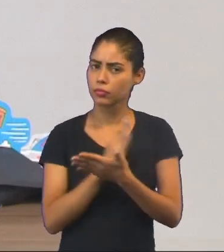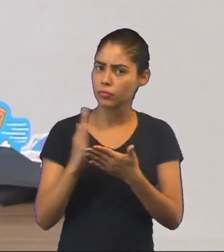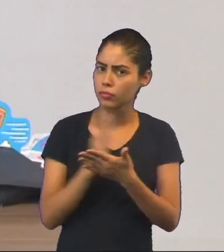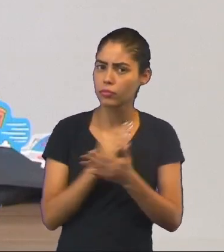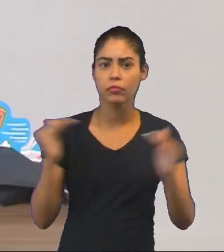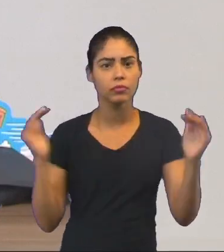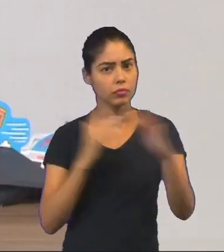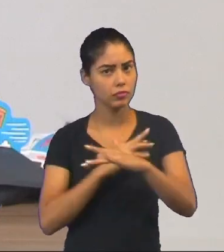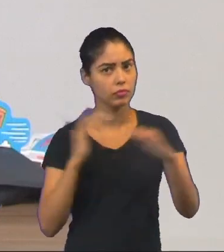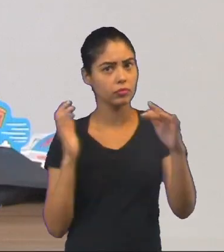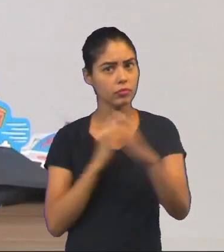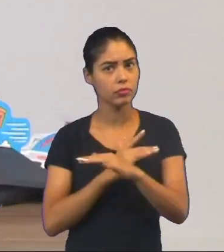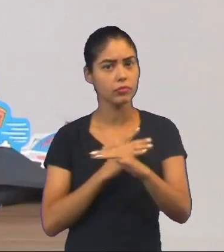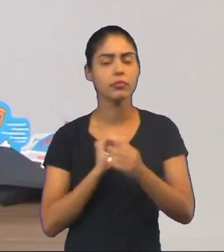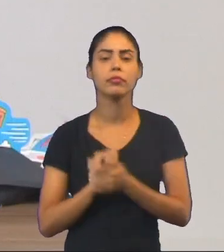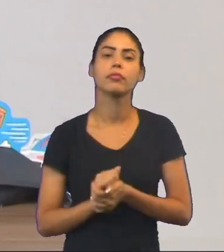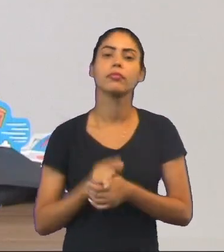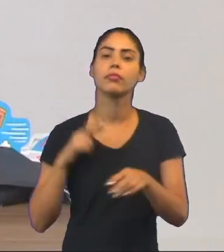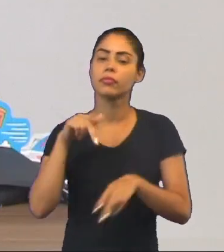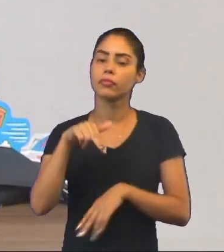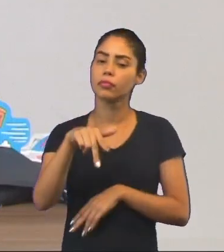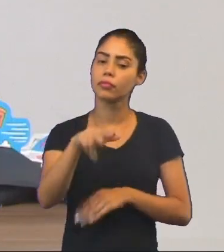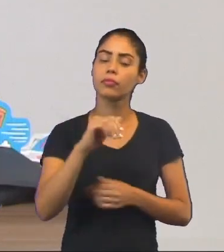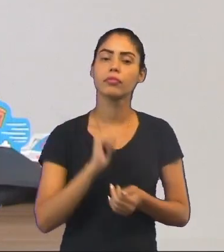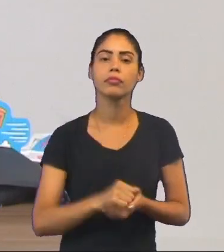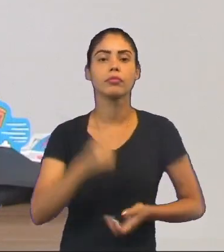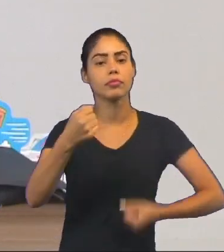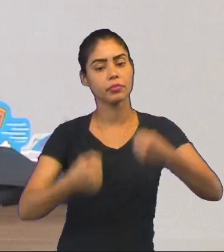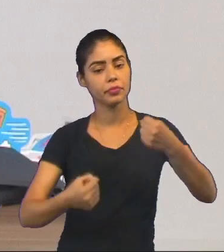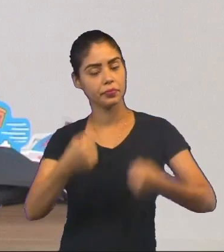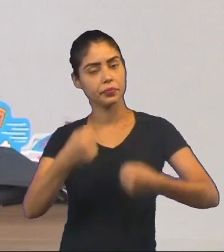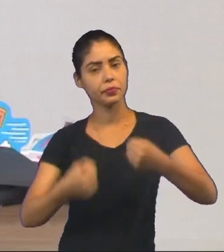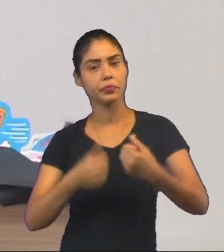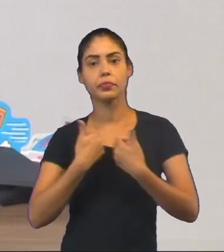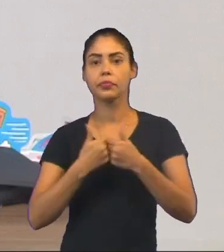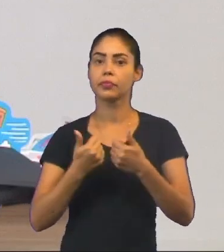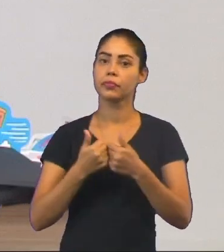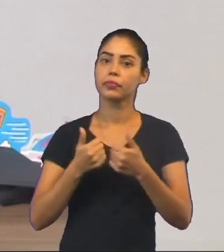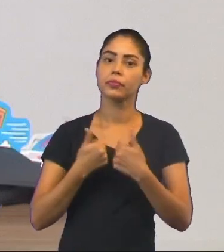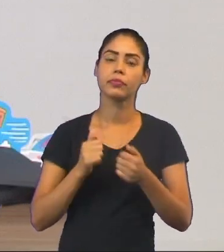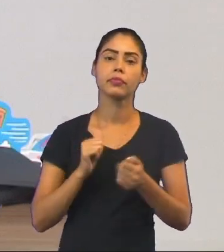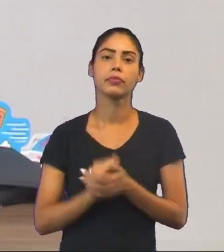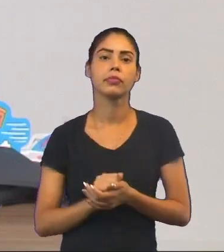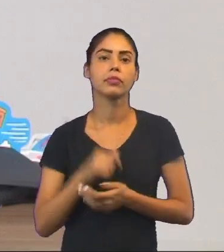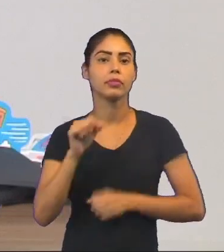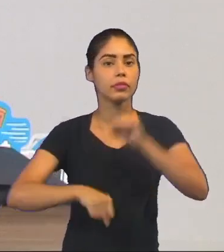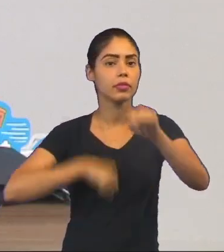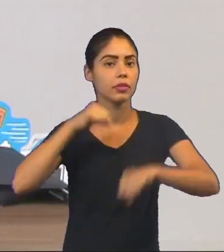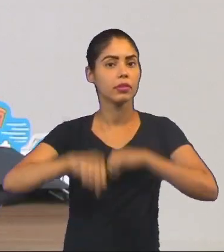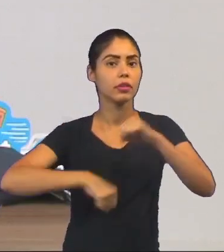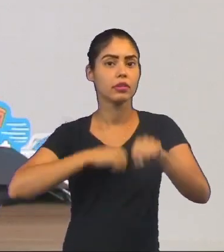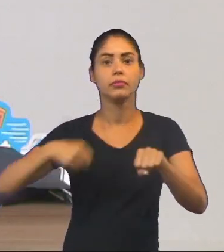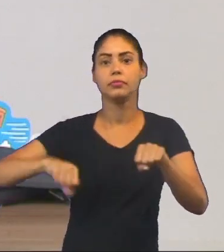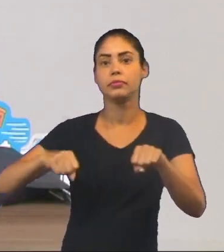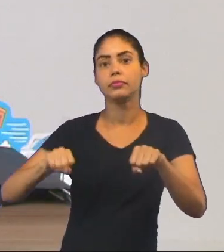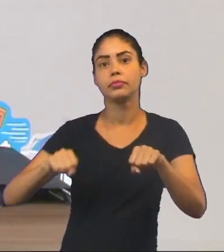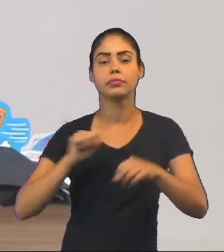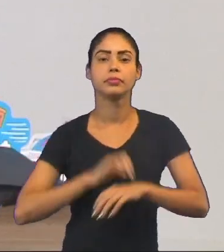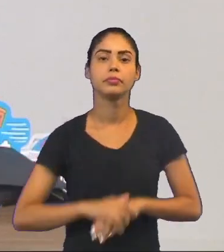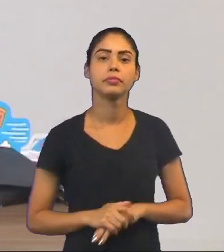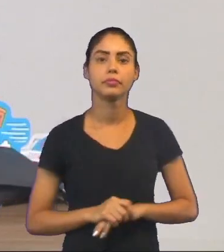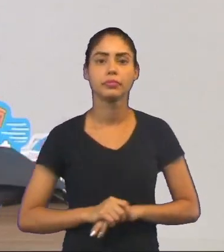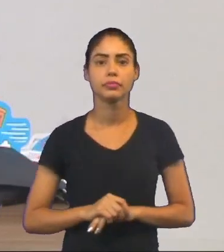de transporte? Você vai a pé, você vai de carro, de ônibus, de bicicleta, de